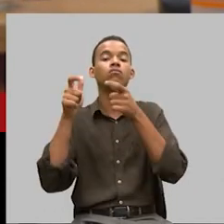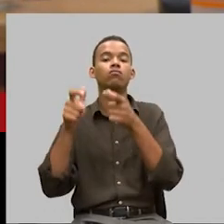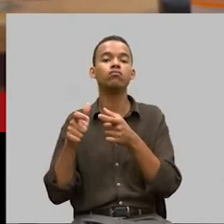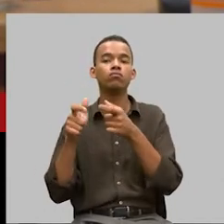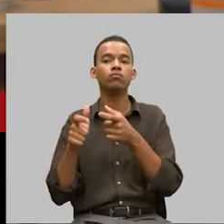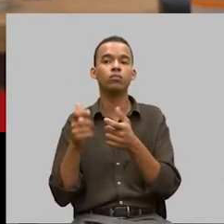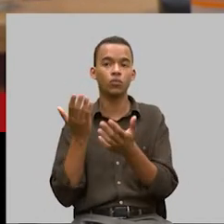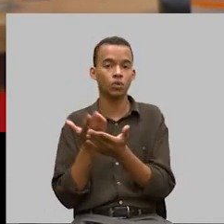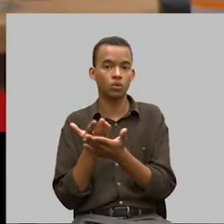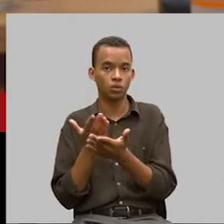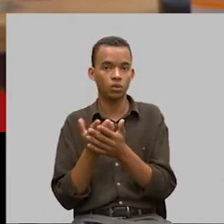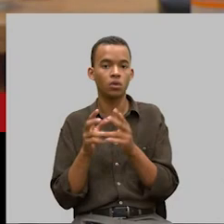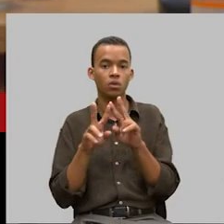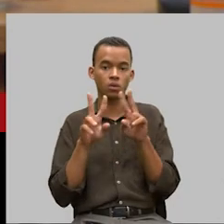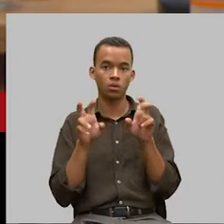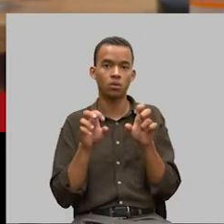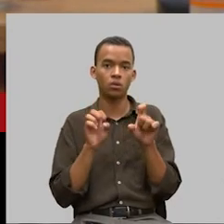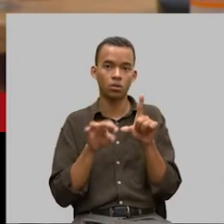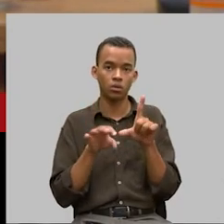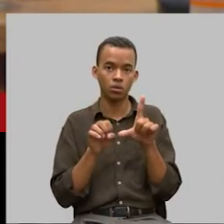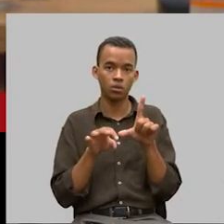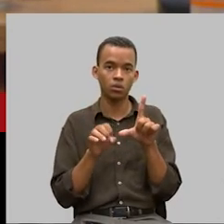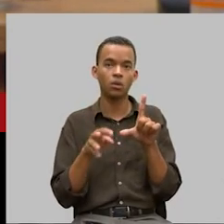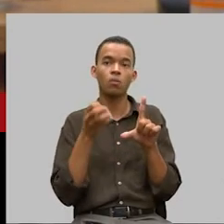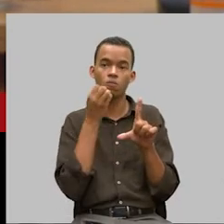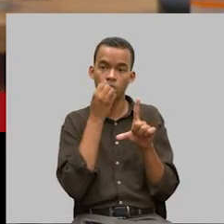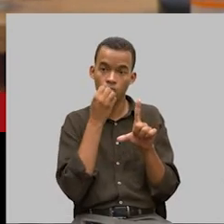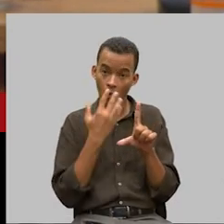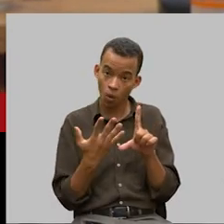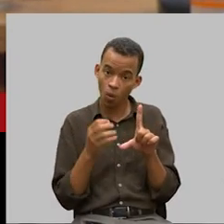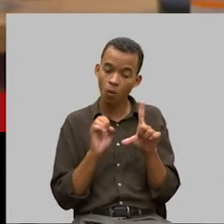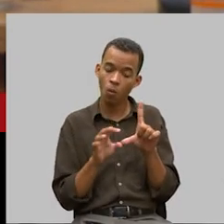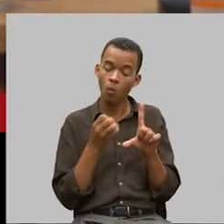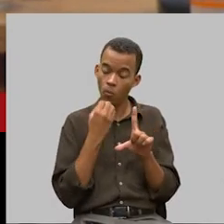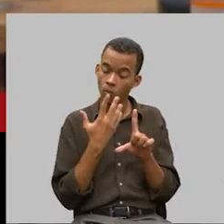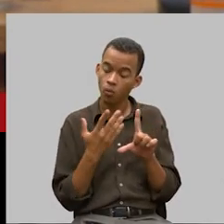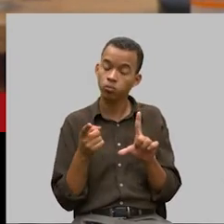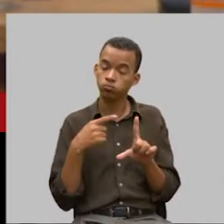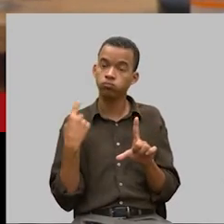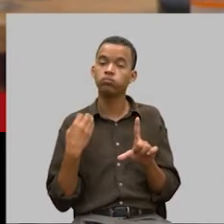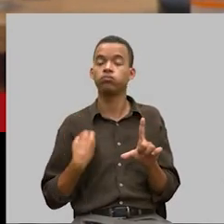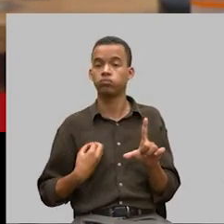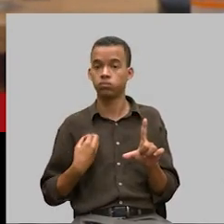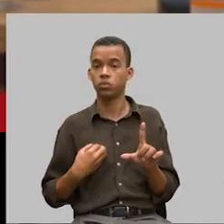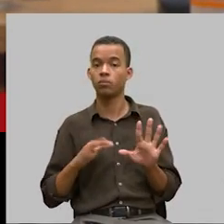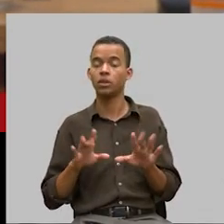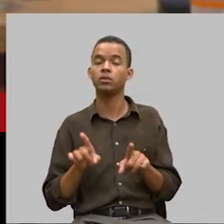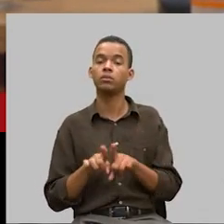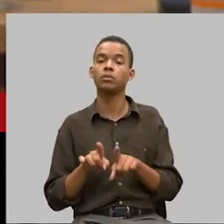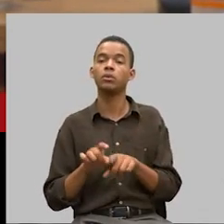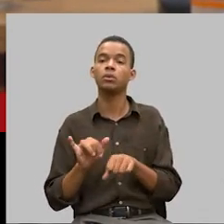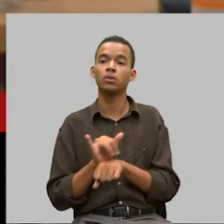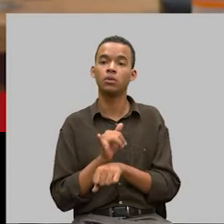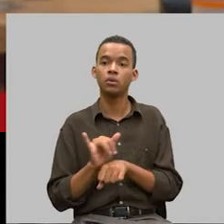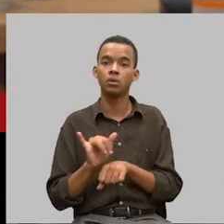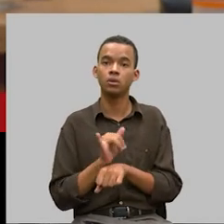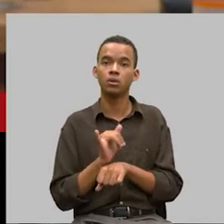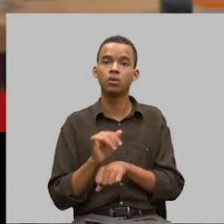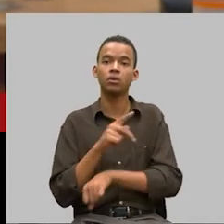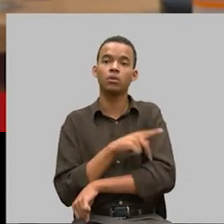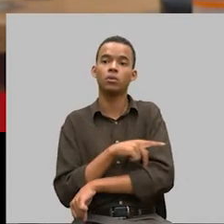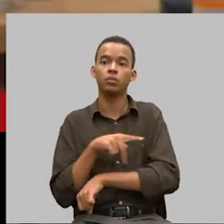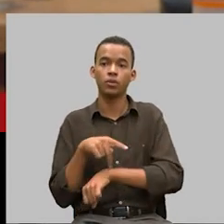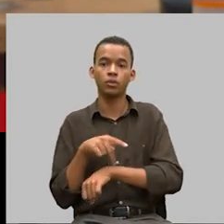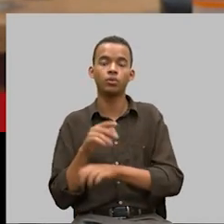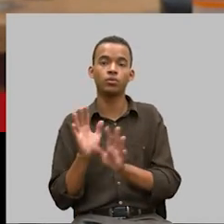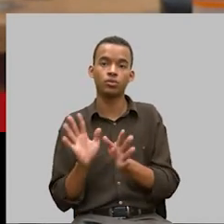da licenciatura é bom é bom nós estamos aqui né mas nós precisamos pensar em estrategicamente a pedagogia tudo que foi falado